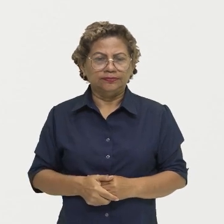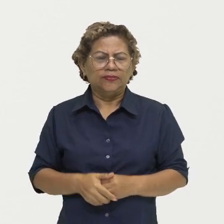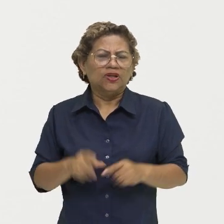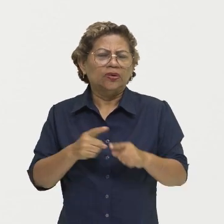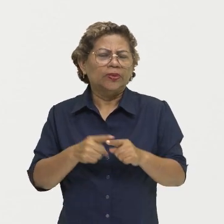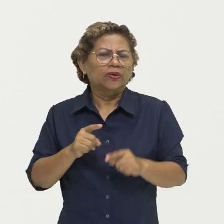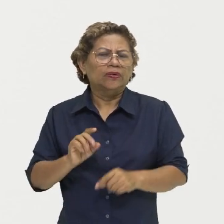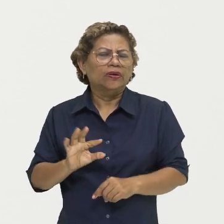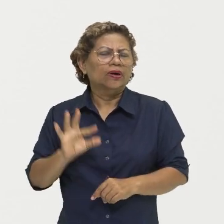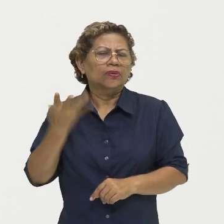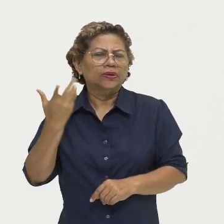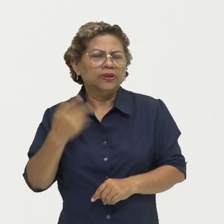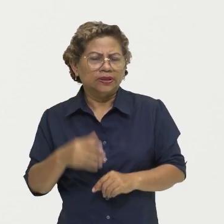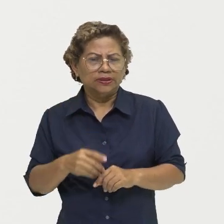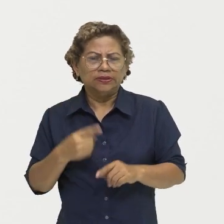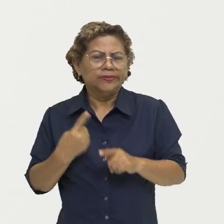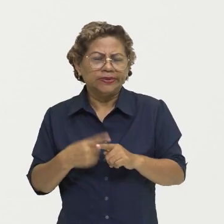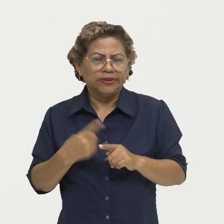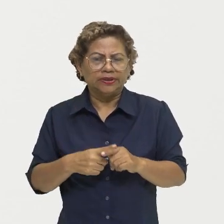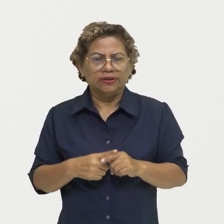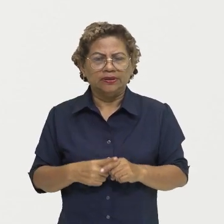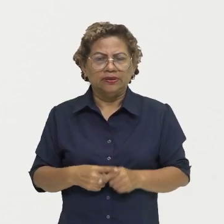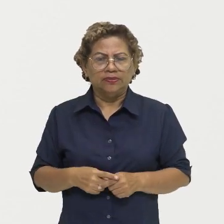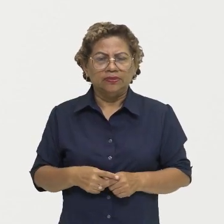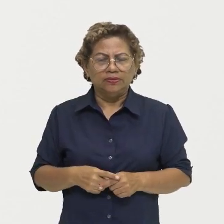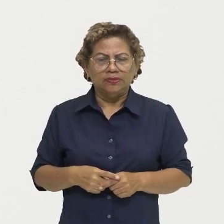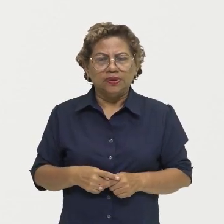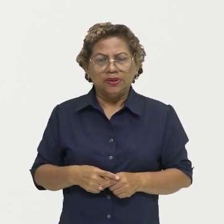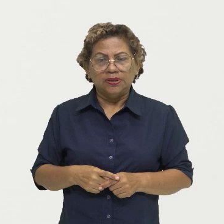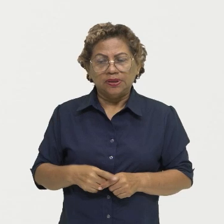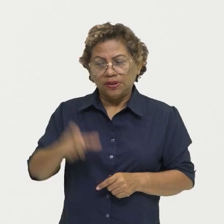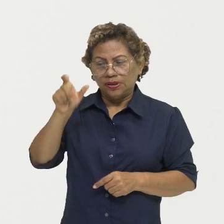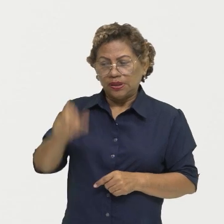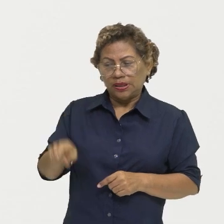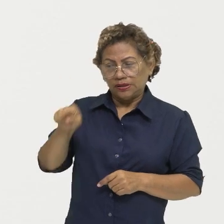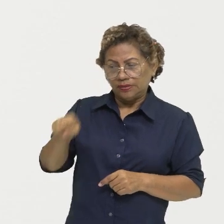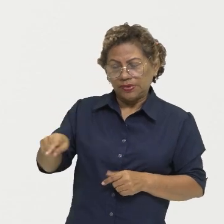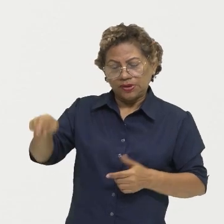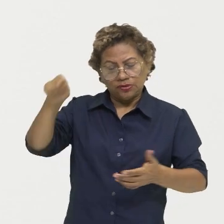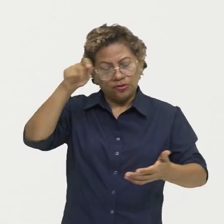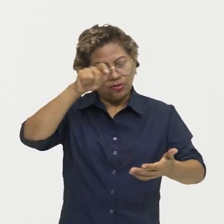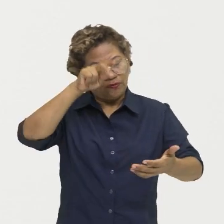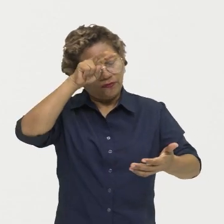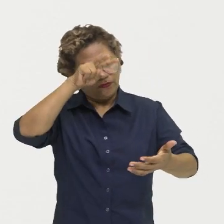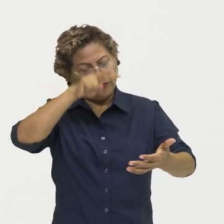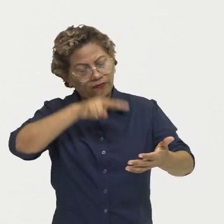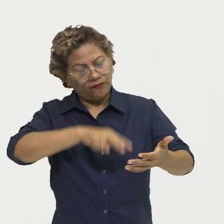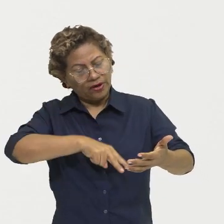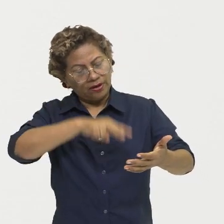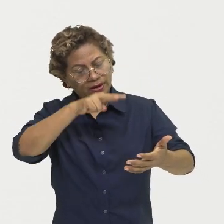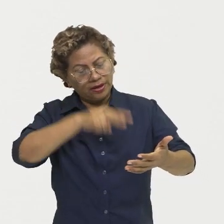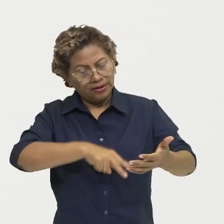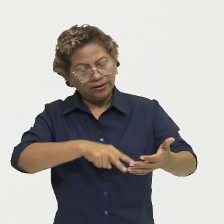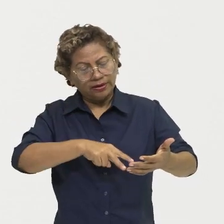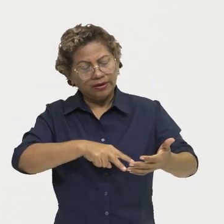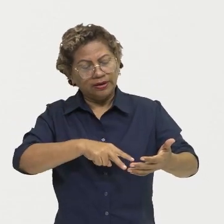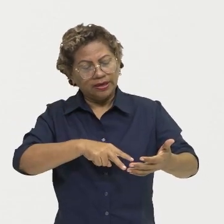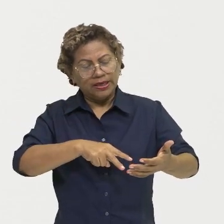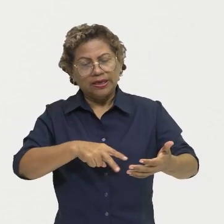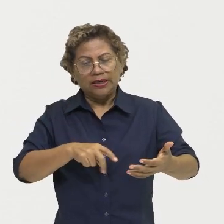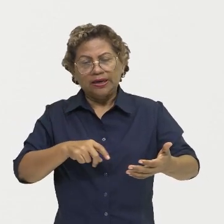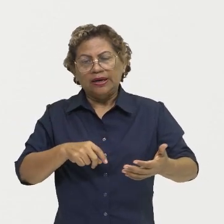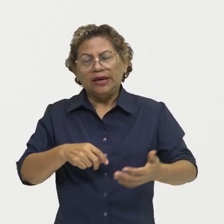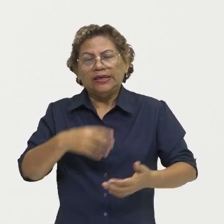quando o leitor ou o escritor vivencia essas emoções, essas tensões que são transmitidas